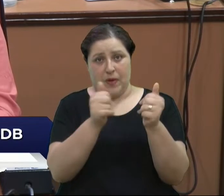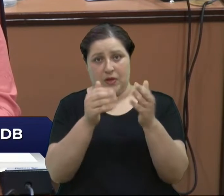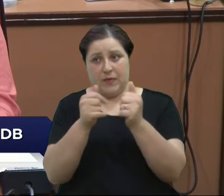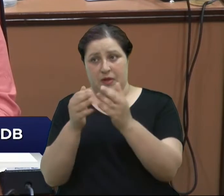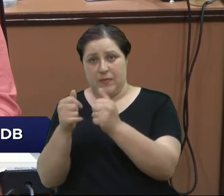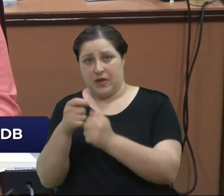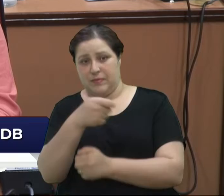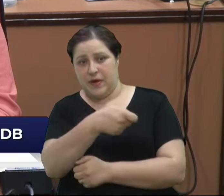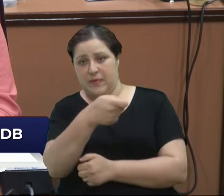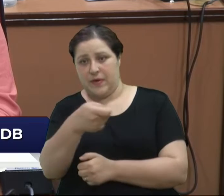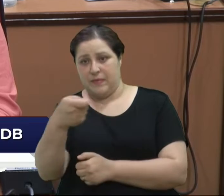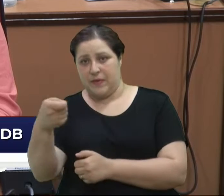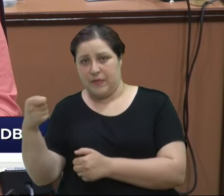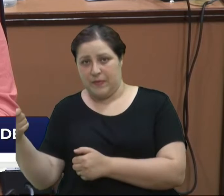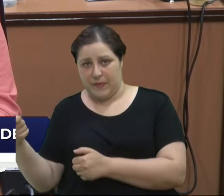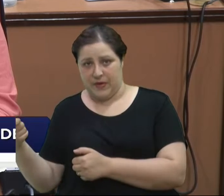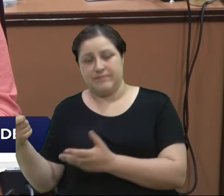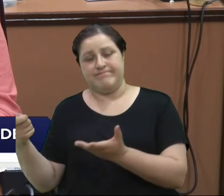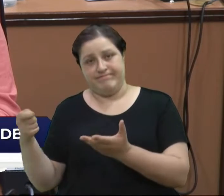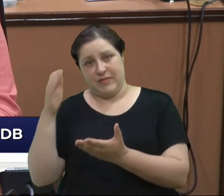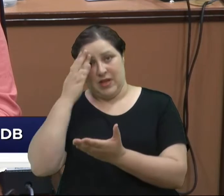né, ano que vem, acredito que no